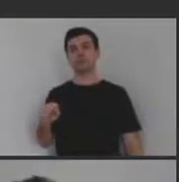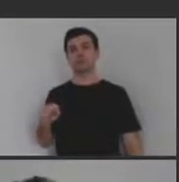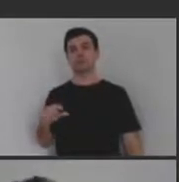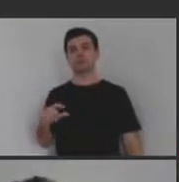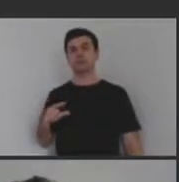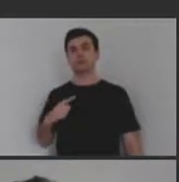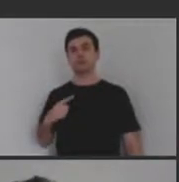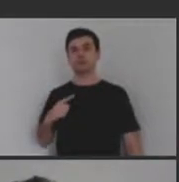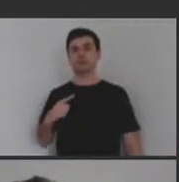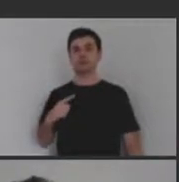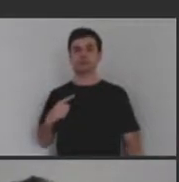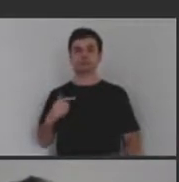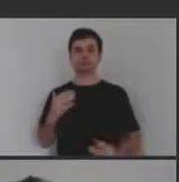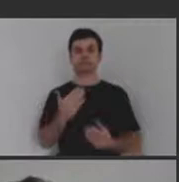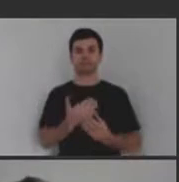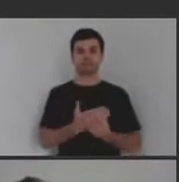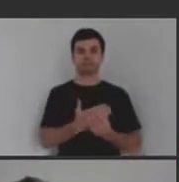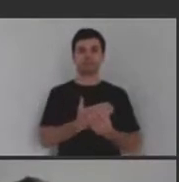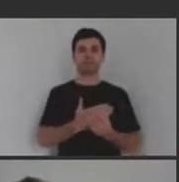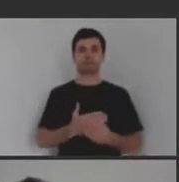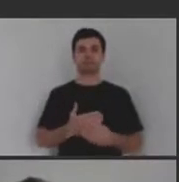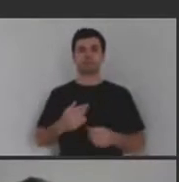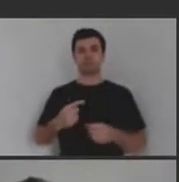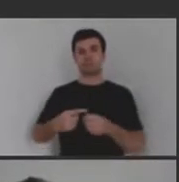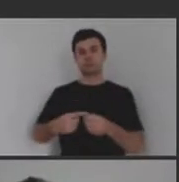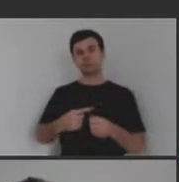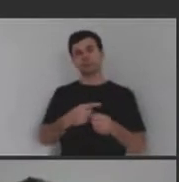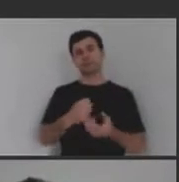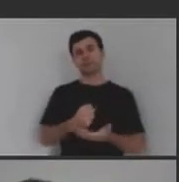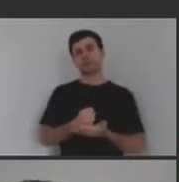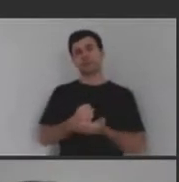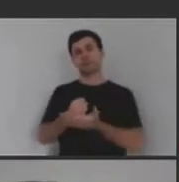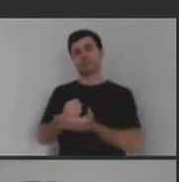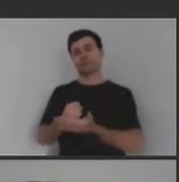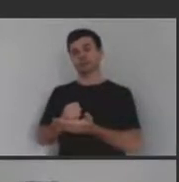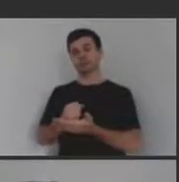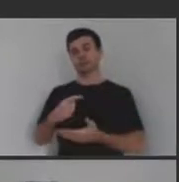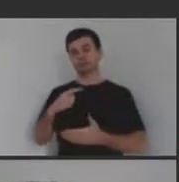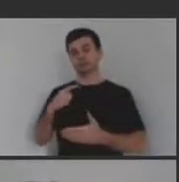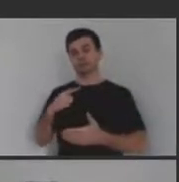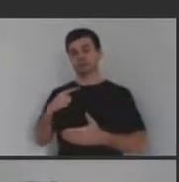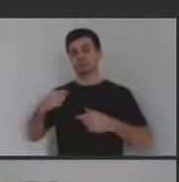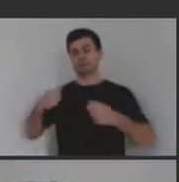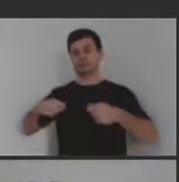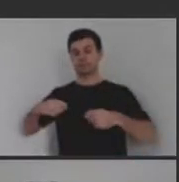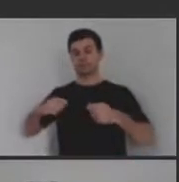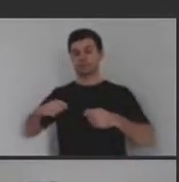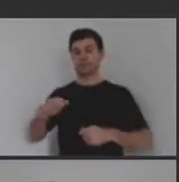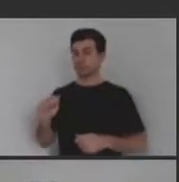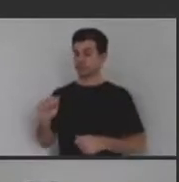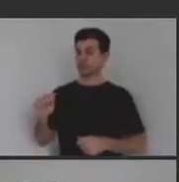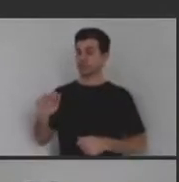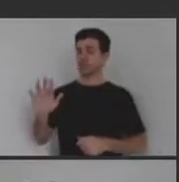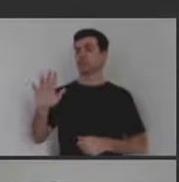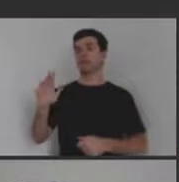ao Executivo Municipal para abertura de crédito adicional e especial no valor de